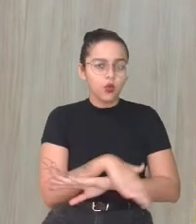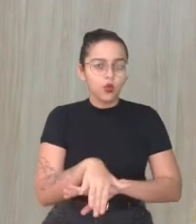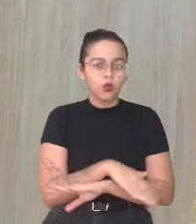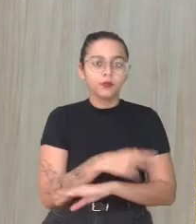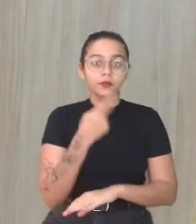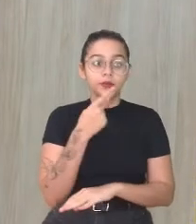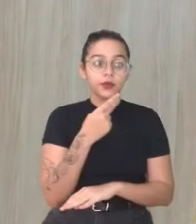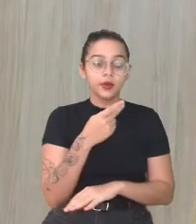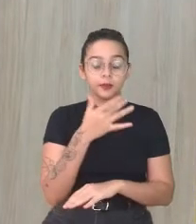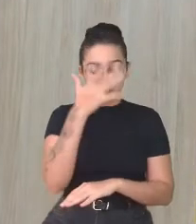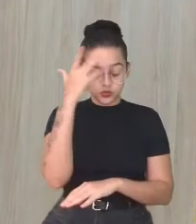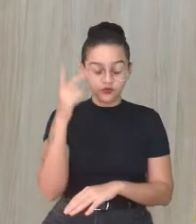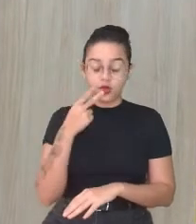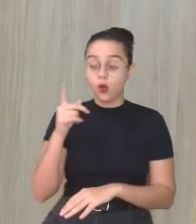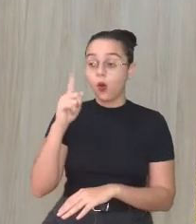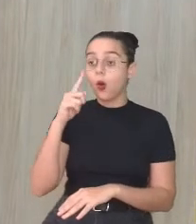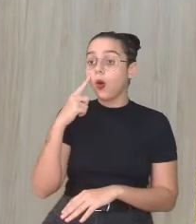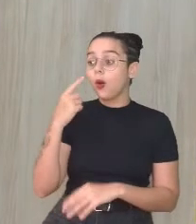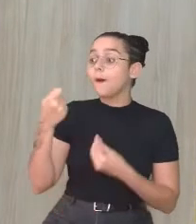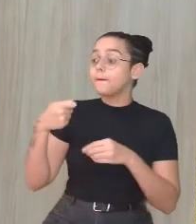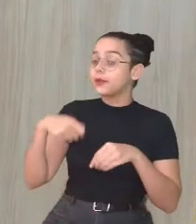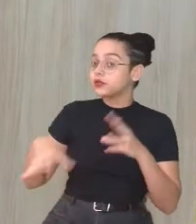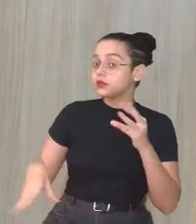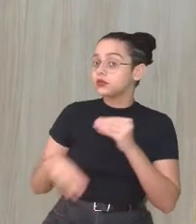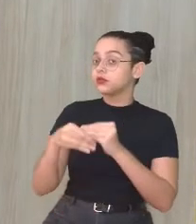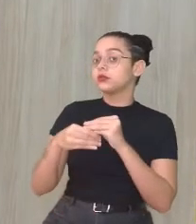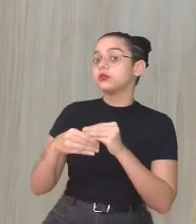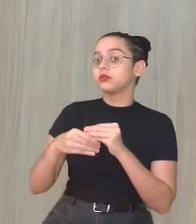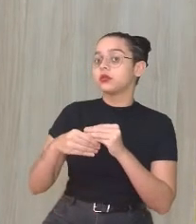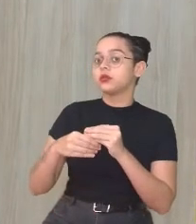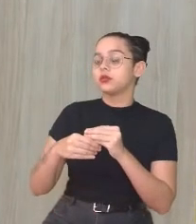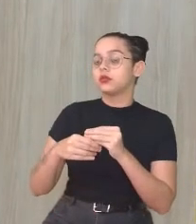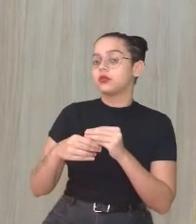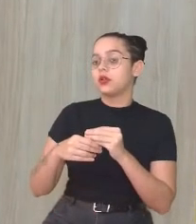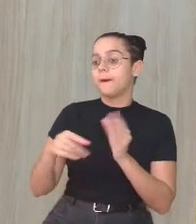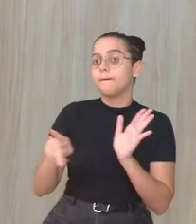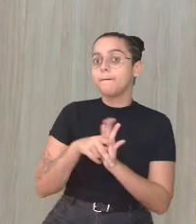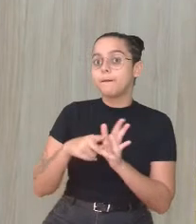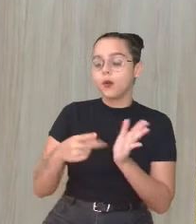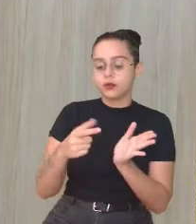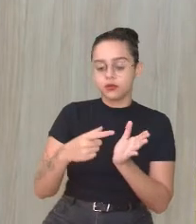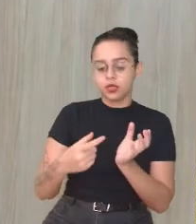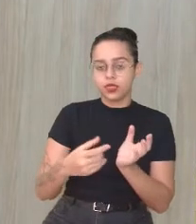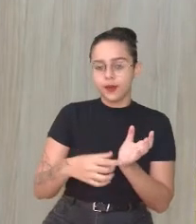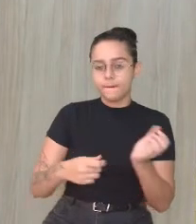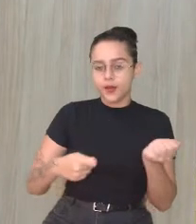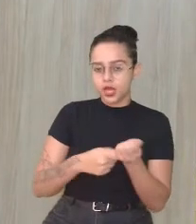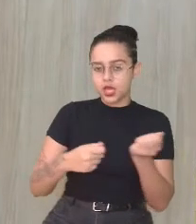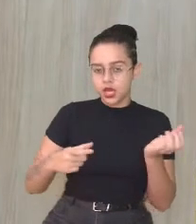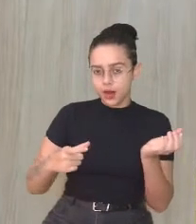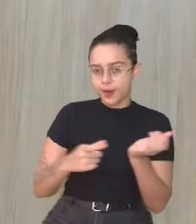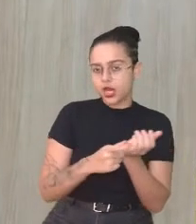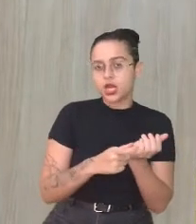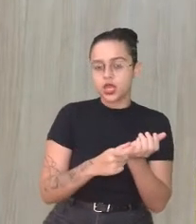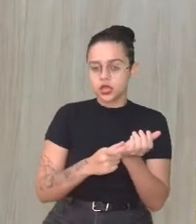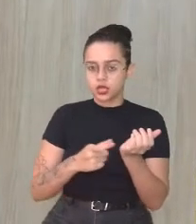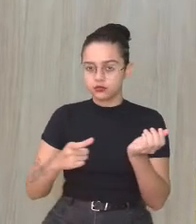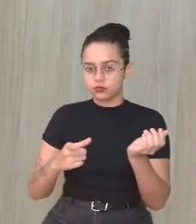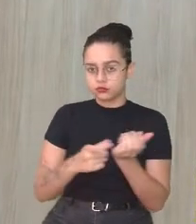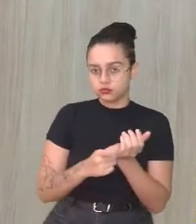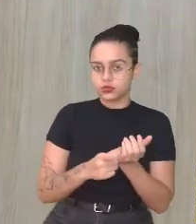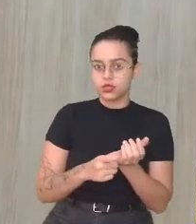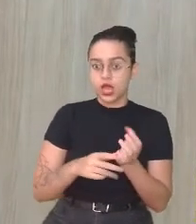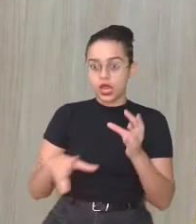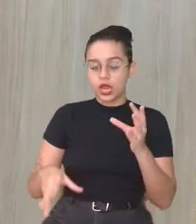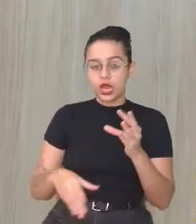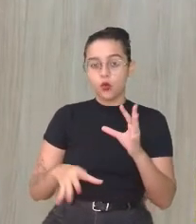a pessoa diz, olha, eu vou ter que acrescentar o percentual da maquineta, né? Ou seja, vou acrescentar um valor por estar utilizando o cartão, ou